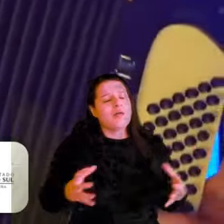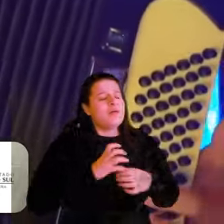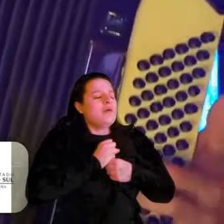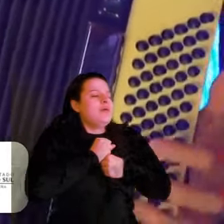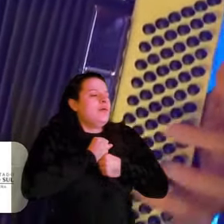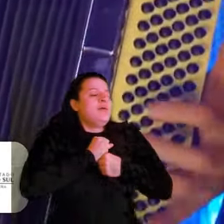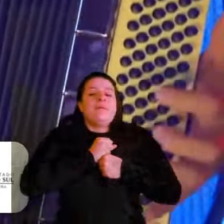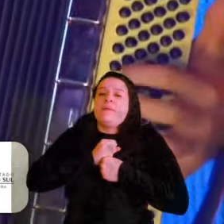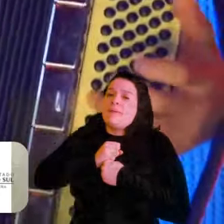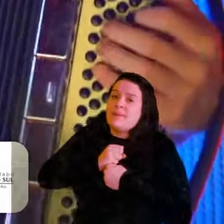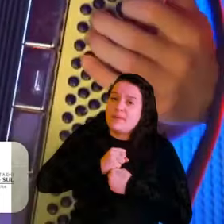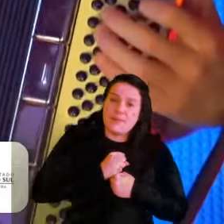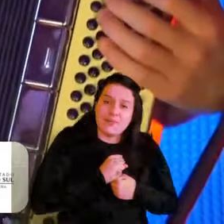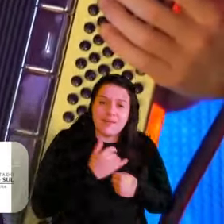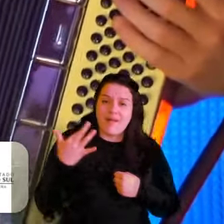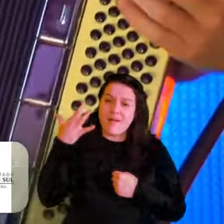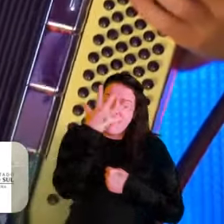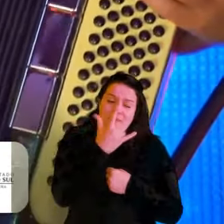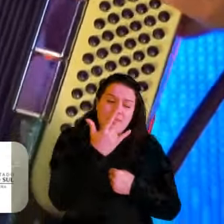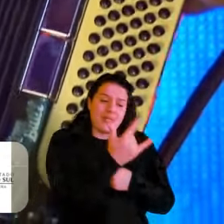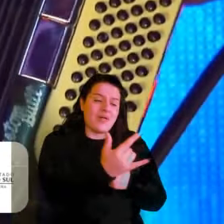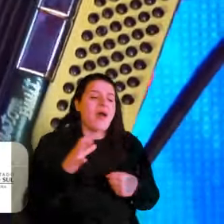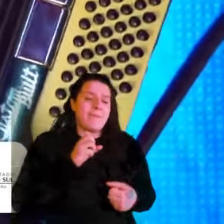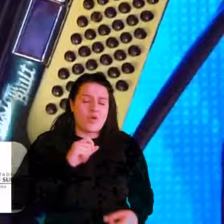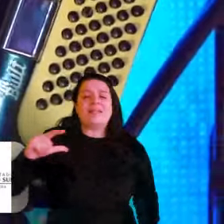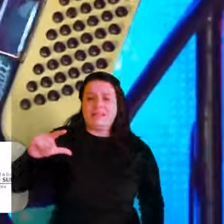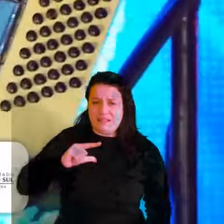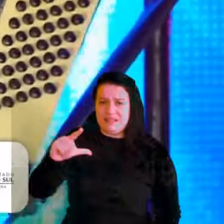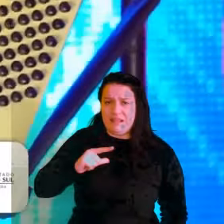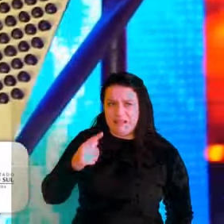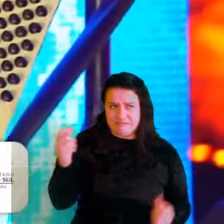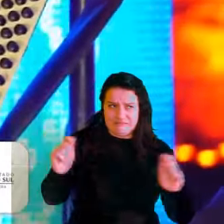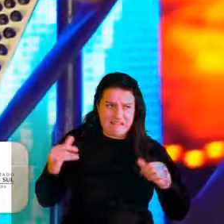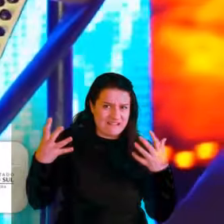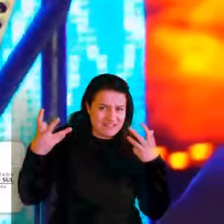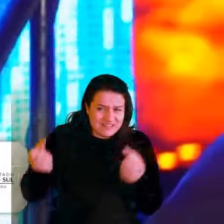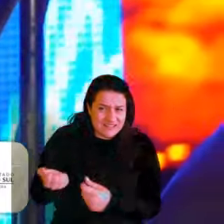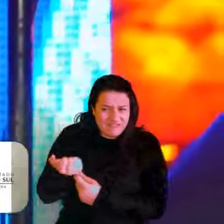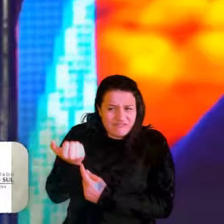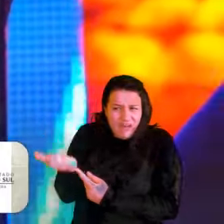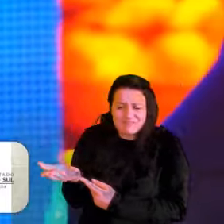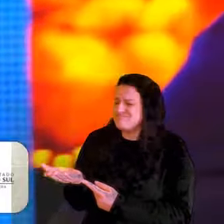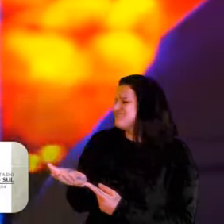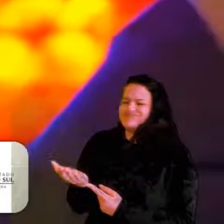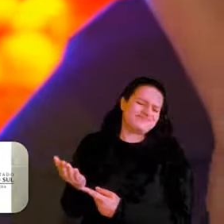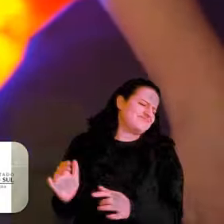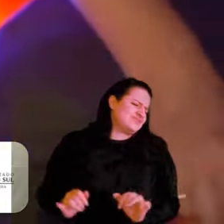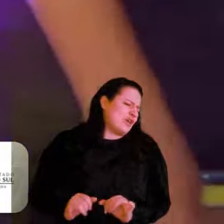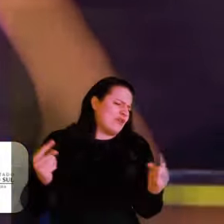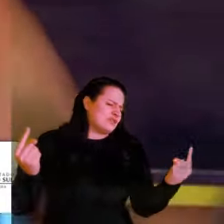não sai do meu coração. Se a gente ama, como posso